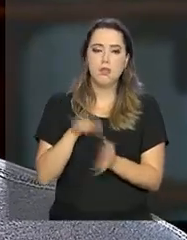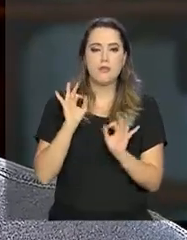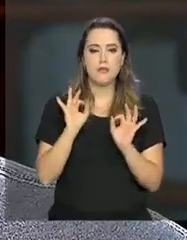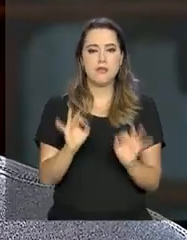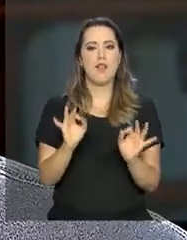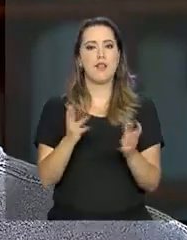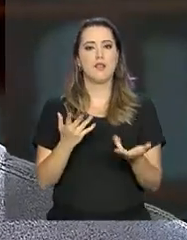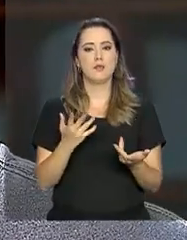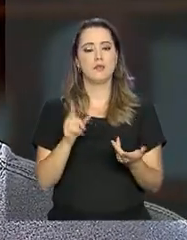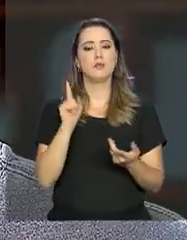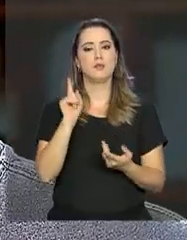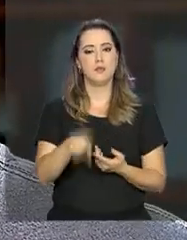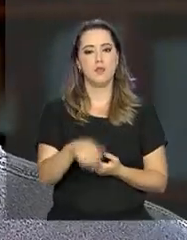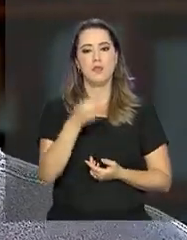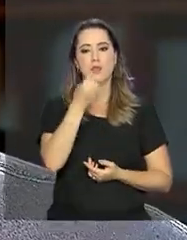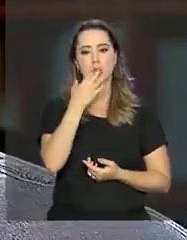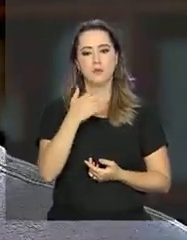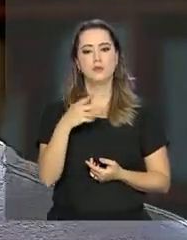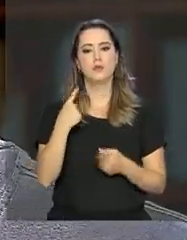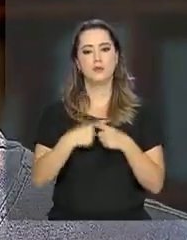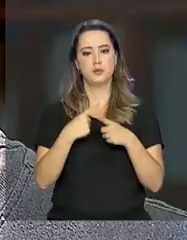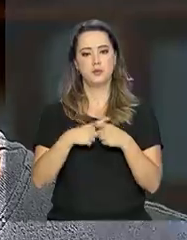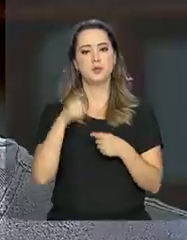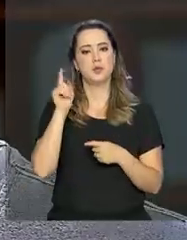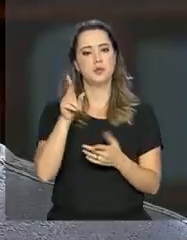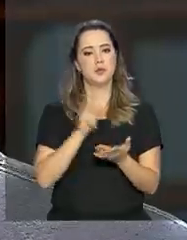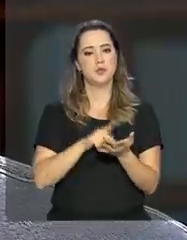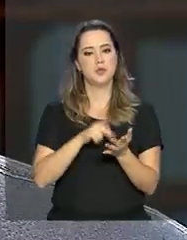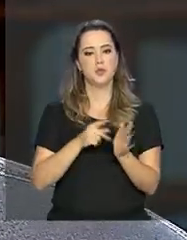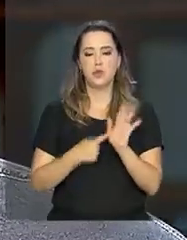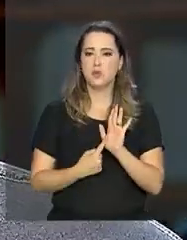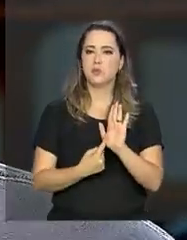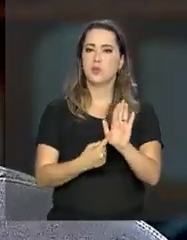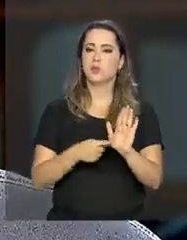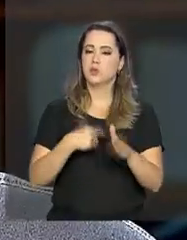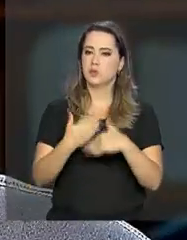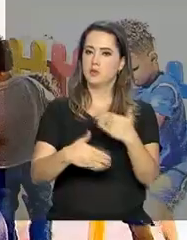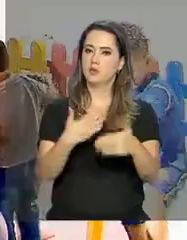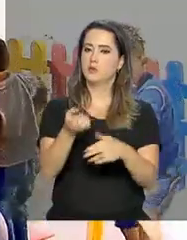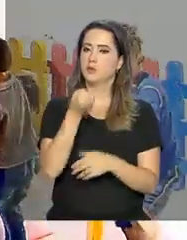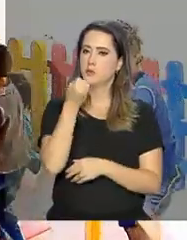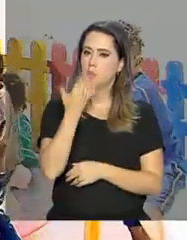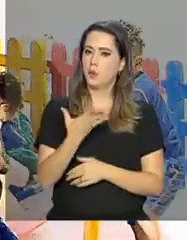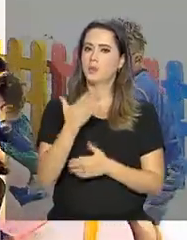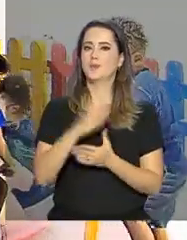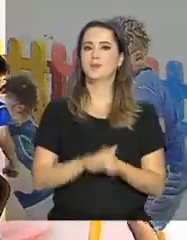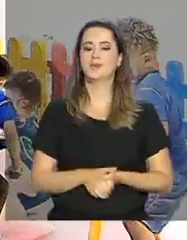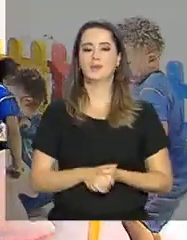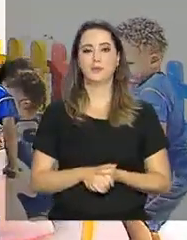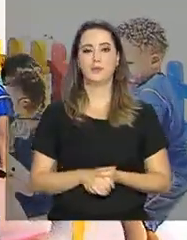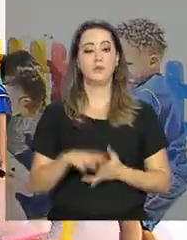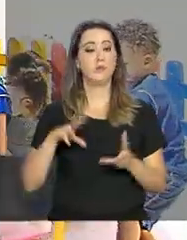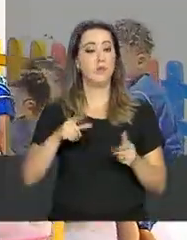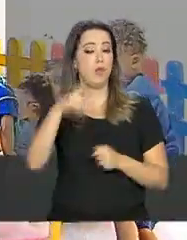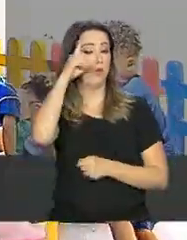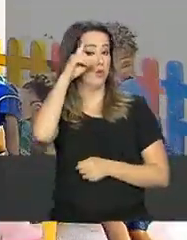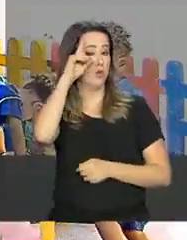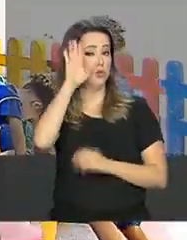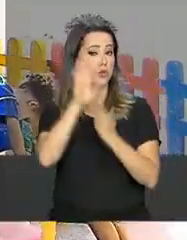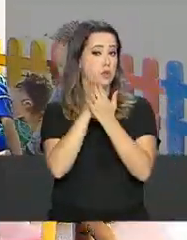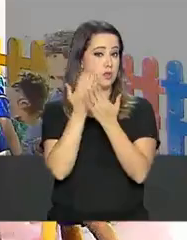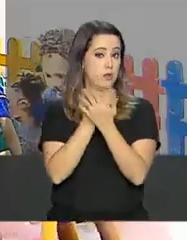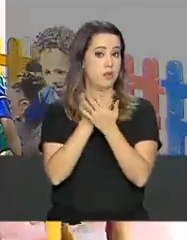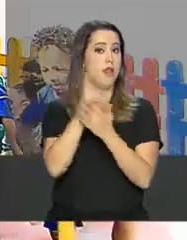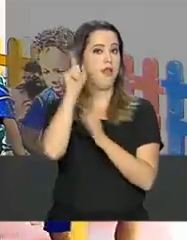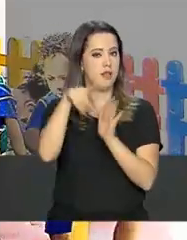isso pra gente está sendo muito gratificante porque realmente ele vem apresentando um desenvolvimento muito bom estar todos os dias em uma creche é um direito